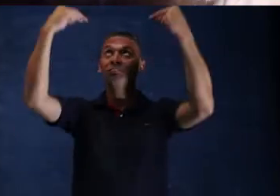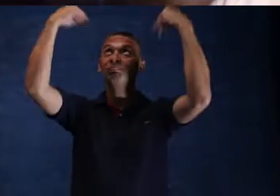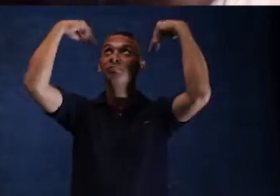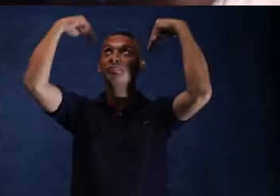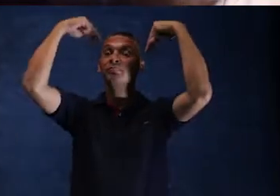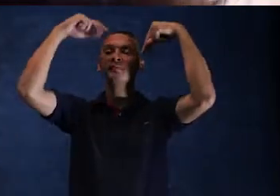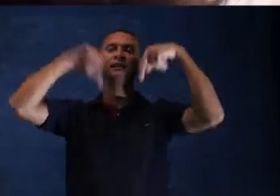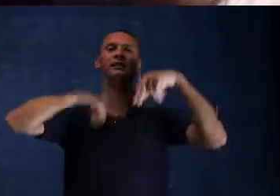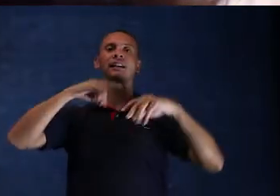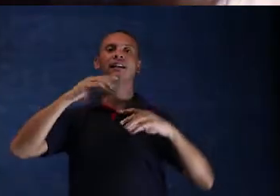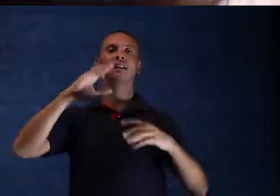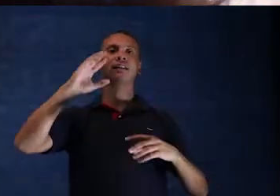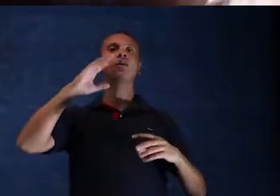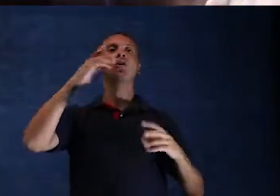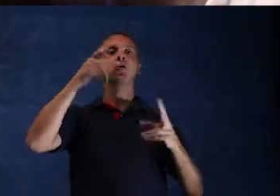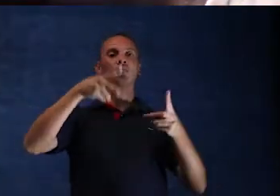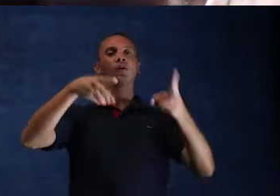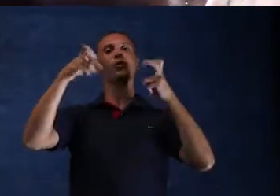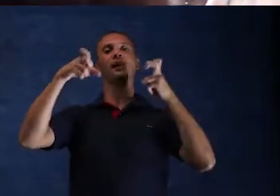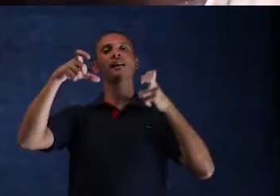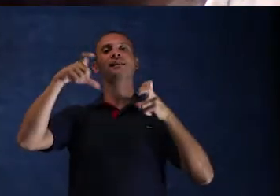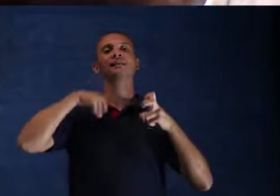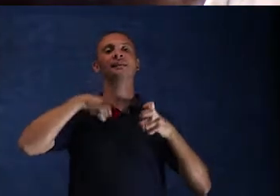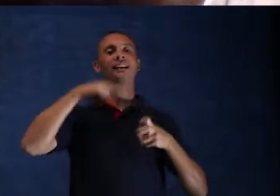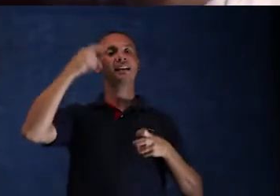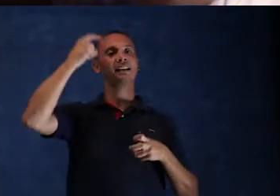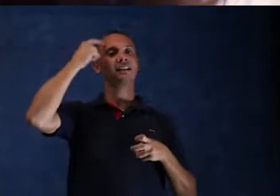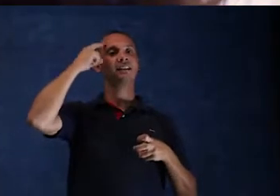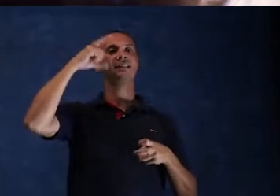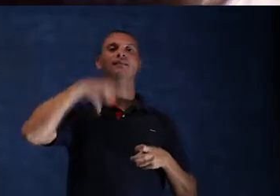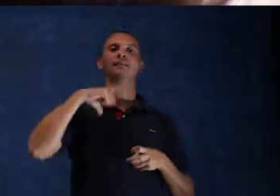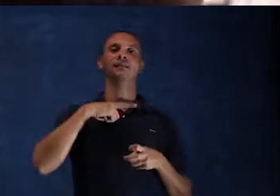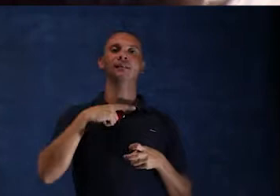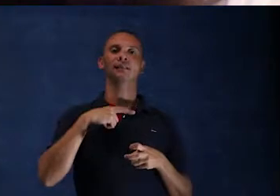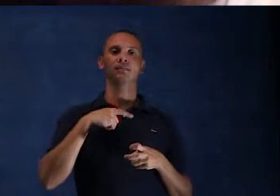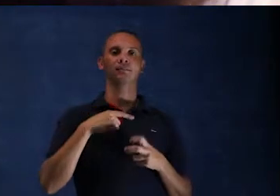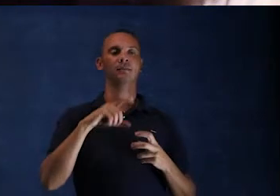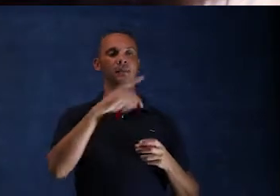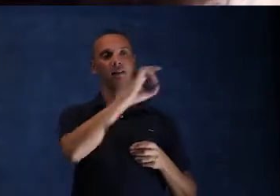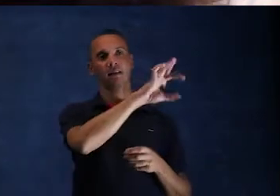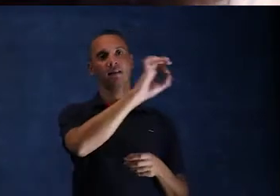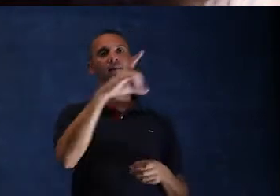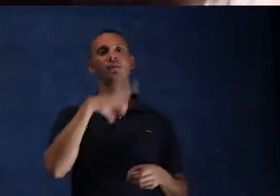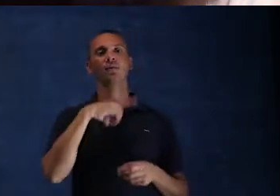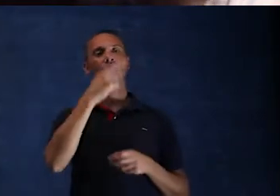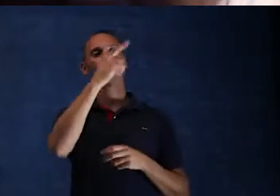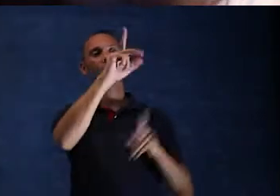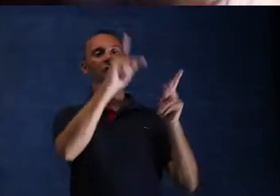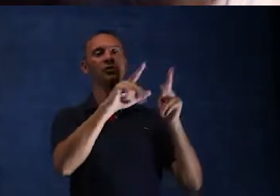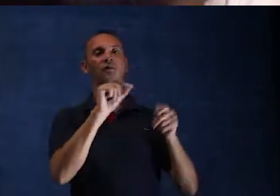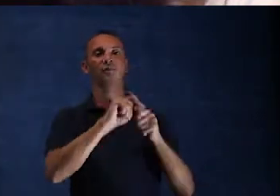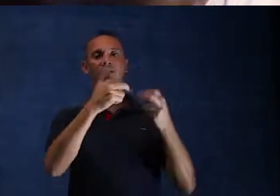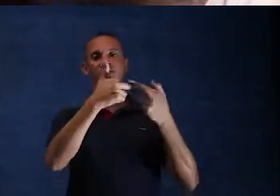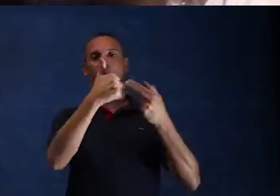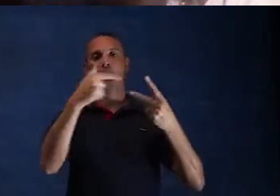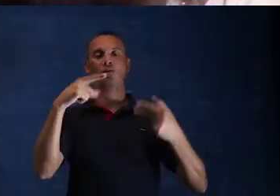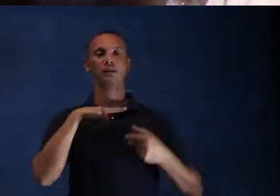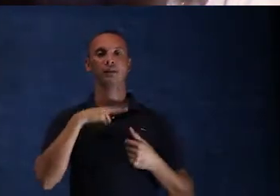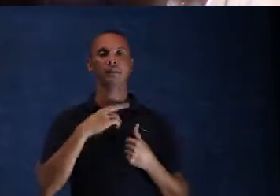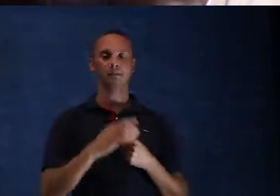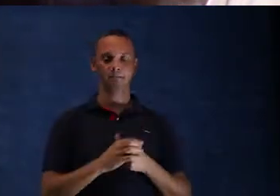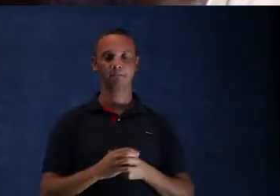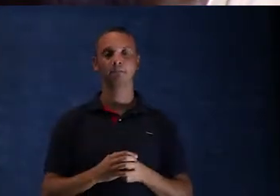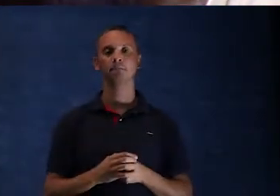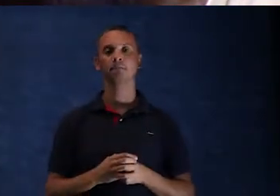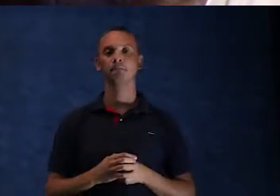certo esforço, você reconhece a própria intenção né, daquele outro que fez a coisa, ou você mesmo